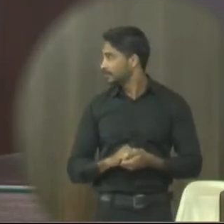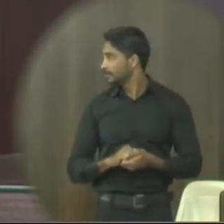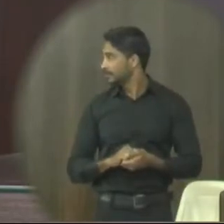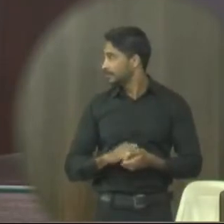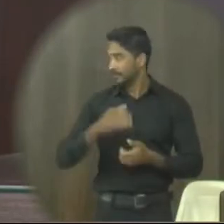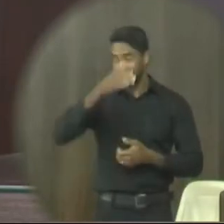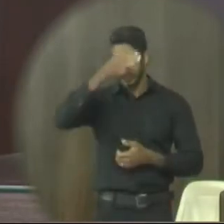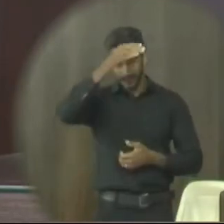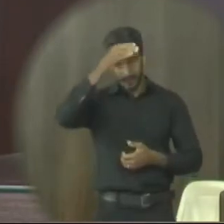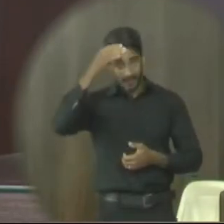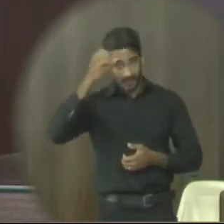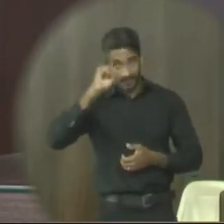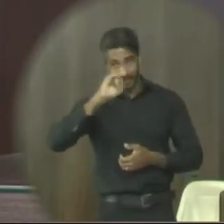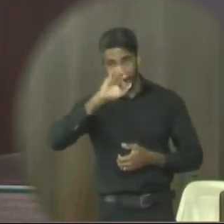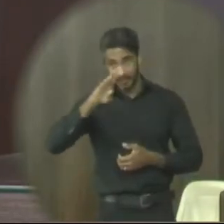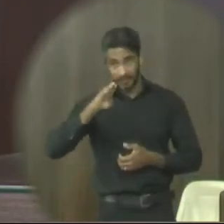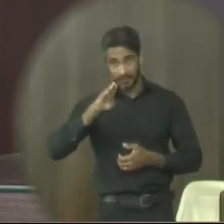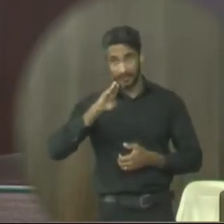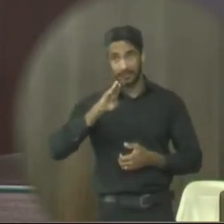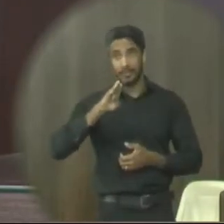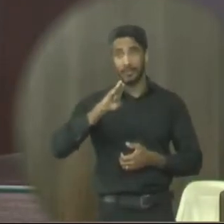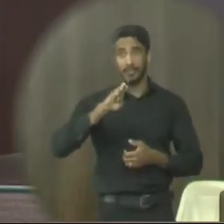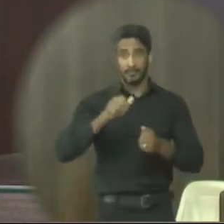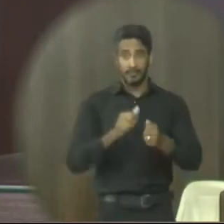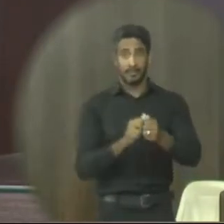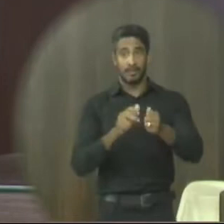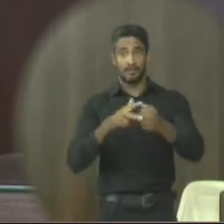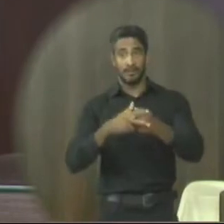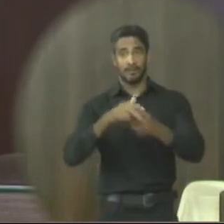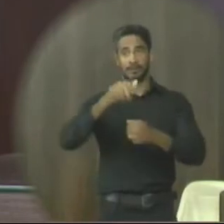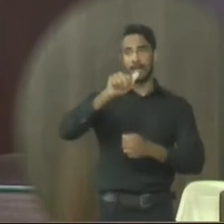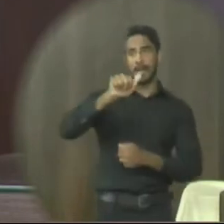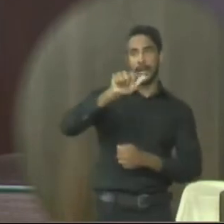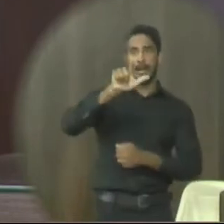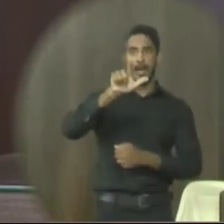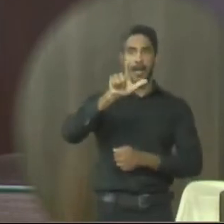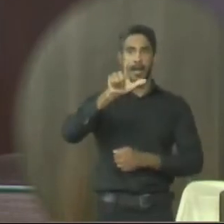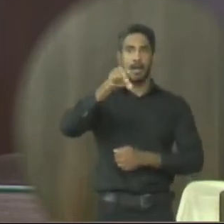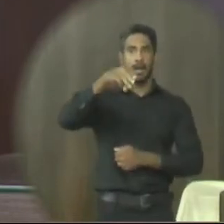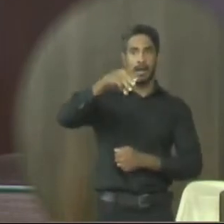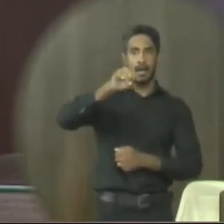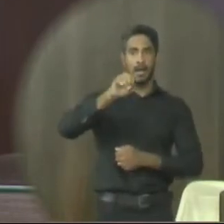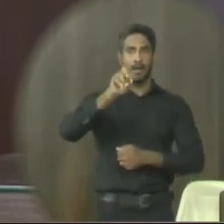Câmara Municipal de Janaúba, do Estado de Minas Gerais, gabinete do Sargento Almi, ofício